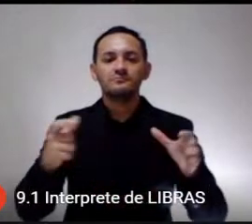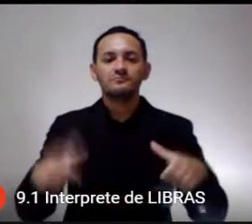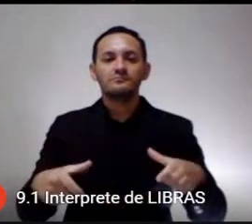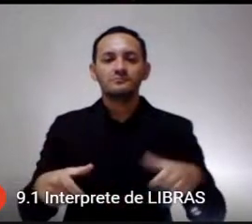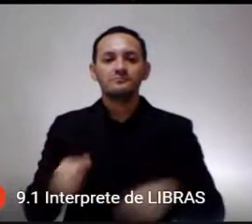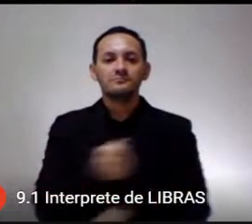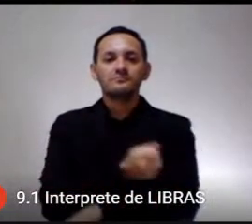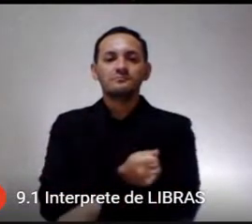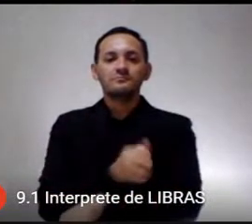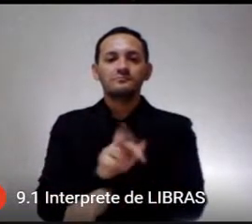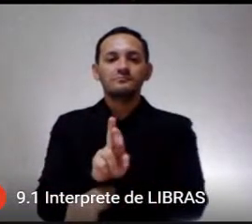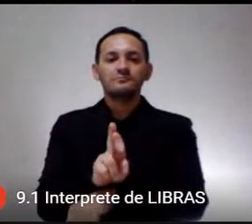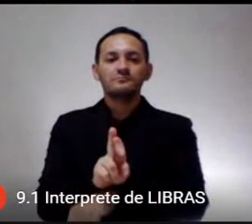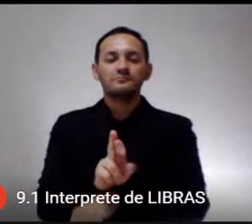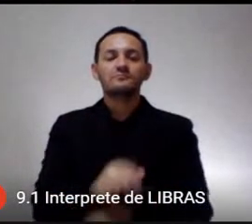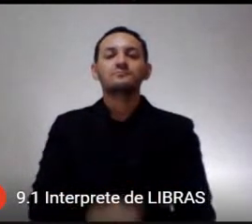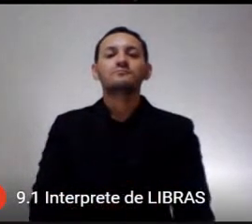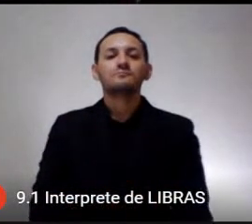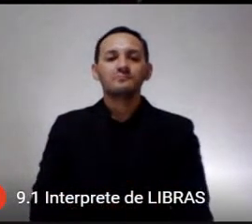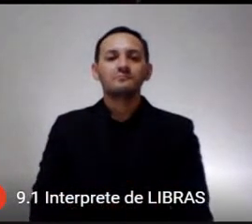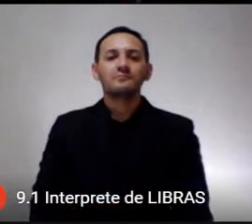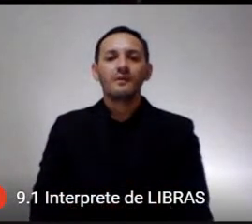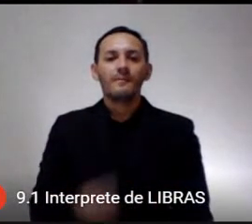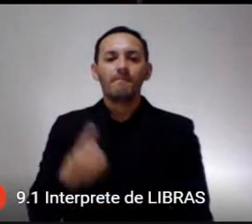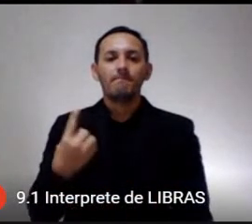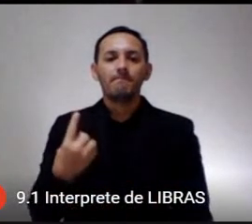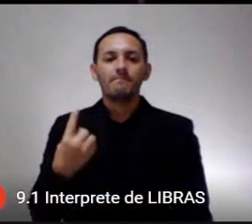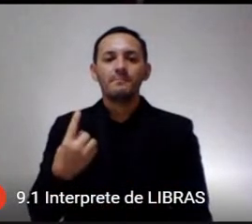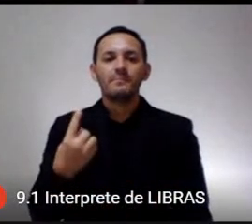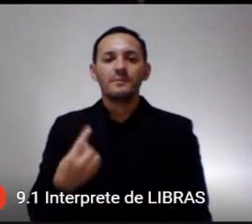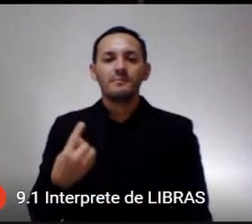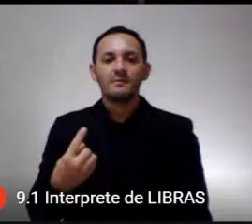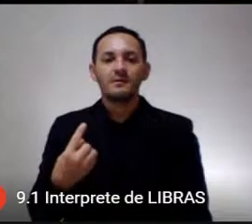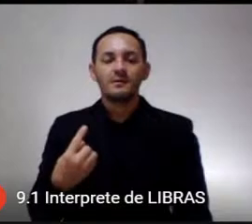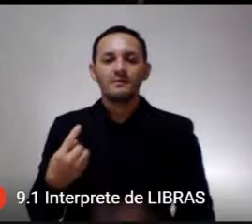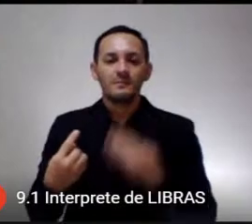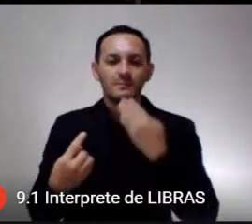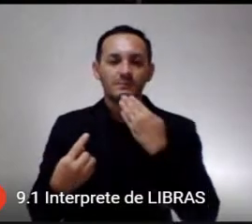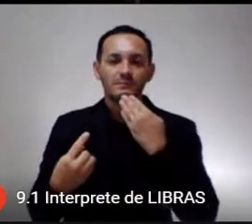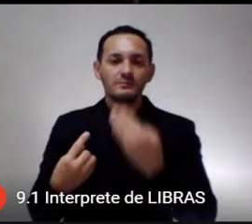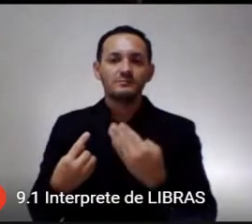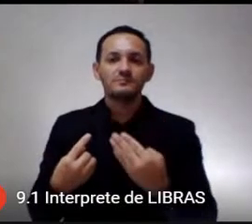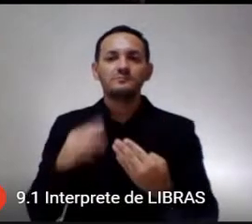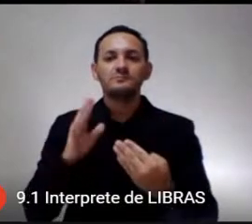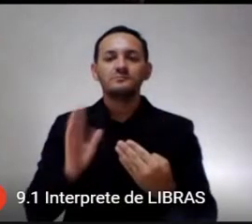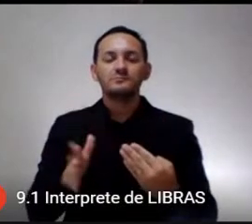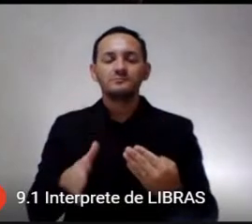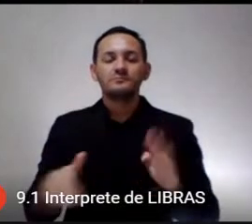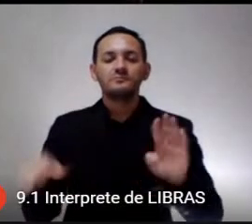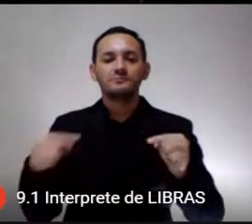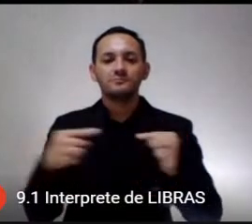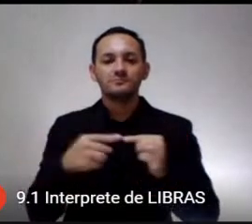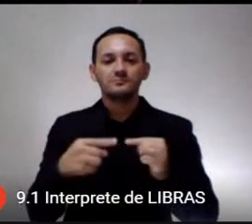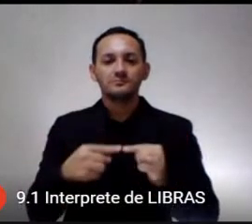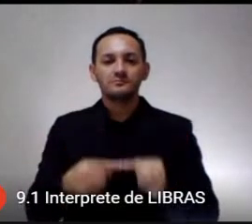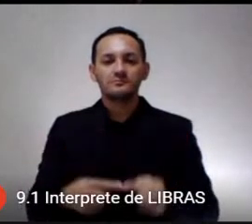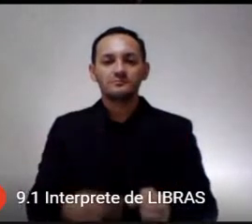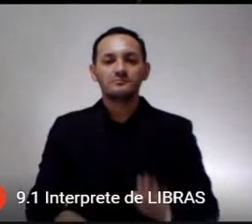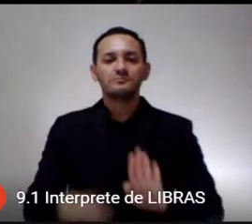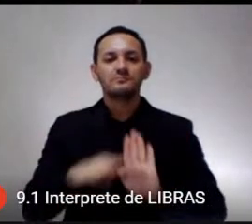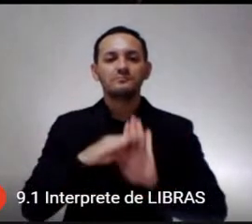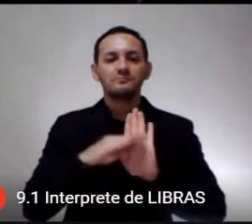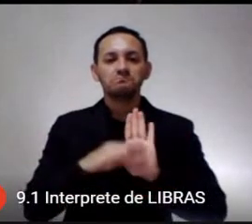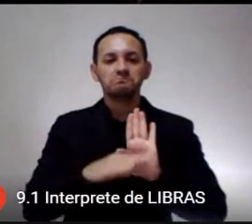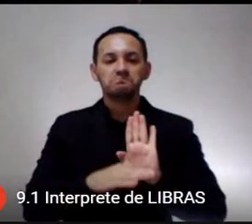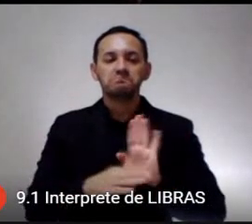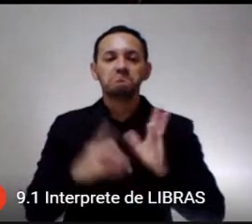Araguaína. É a primeira requisição das quatro possíveis. O pedido está em consonância com os atos normativos que disciplinam a